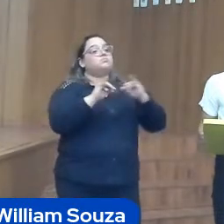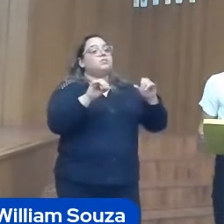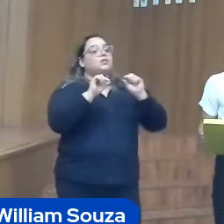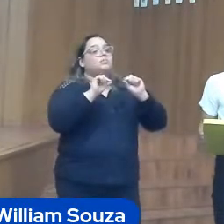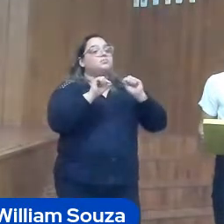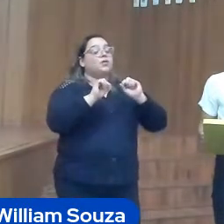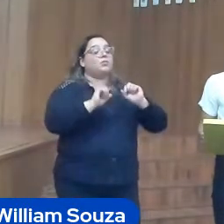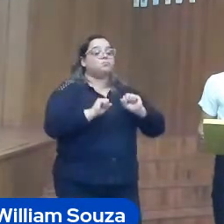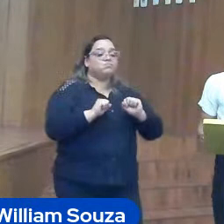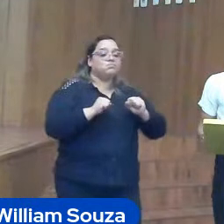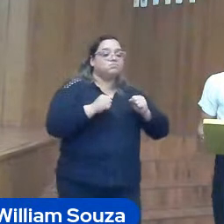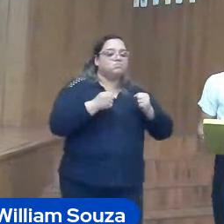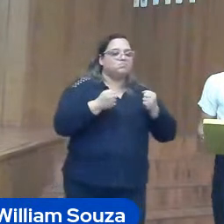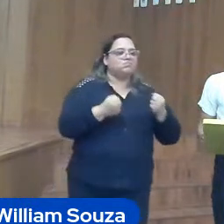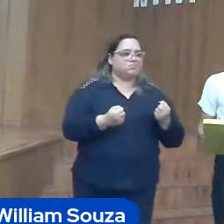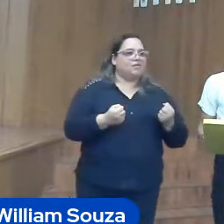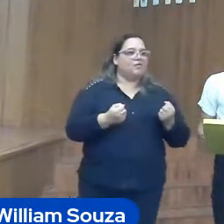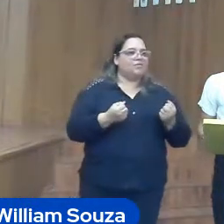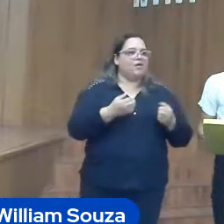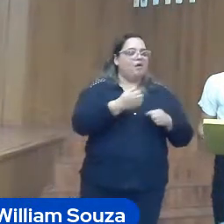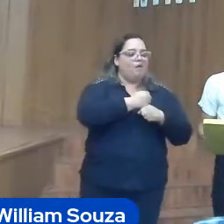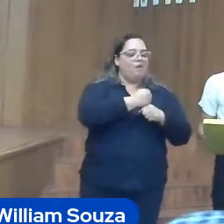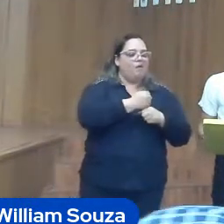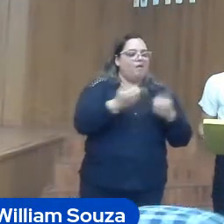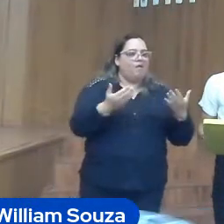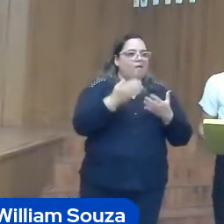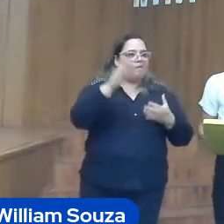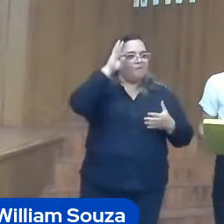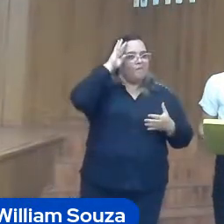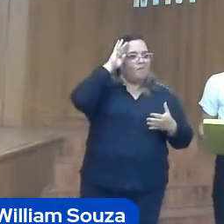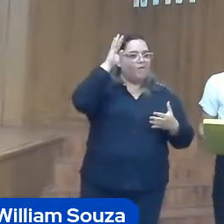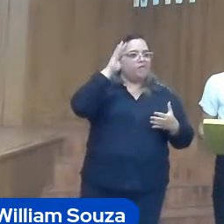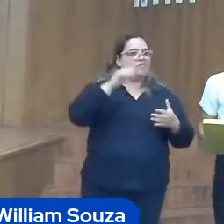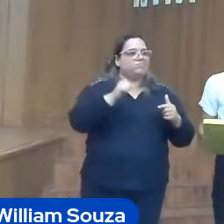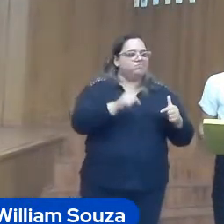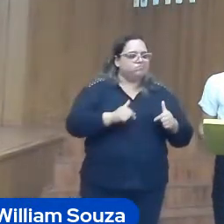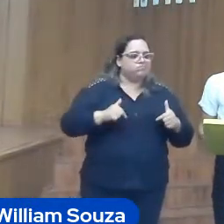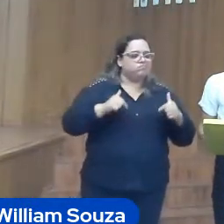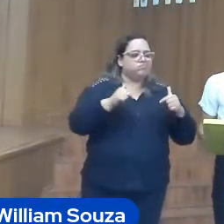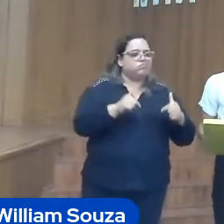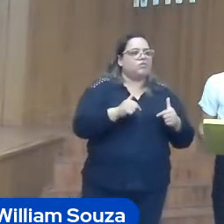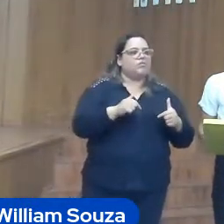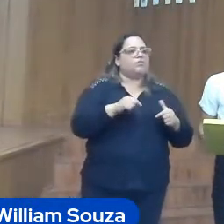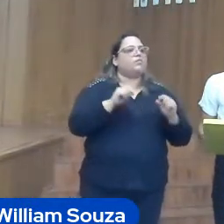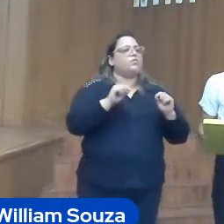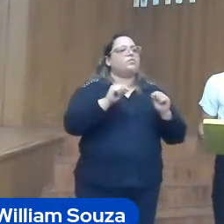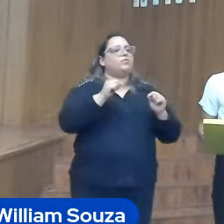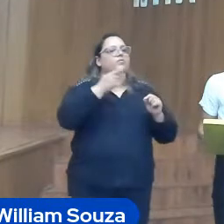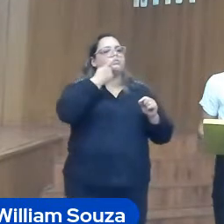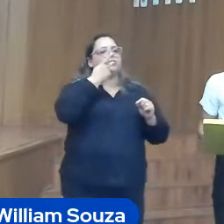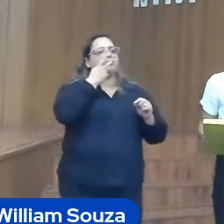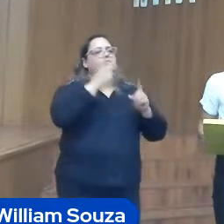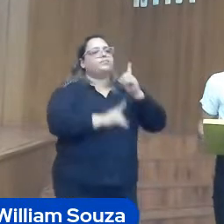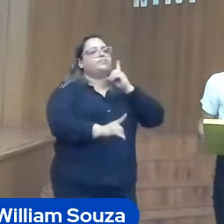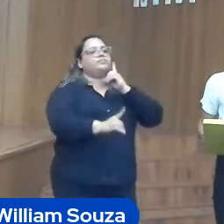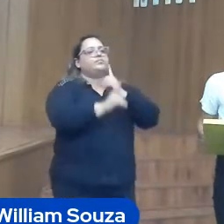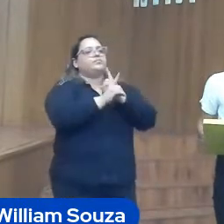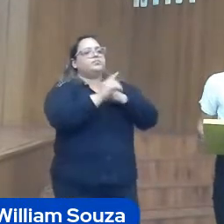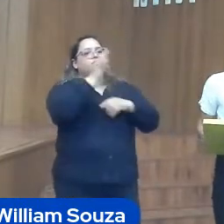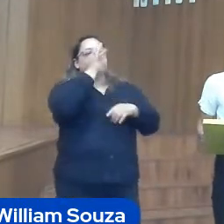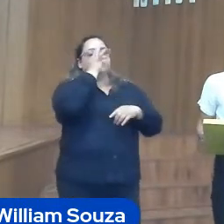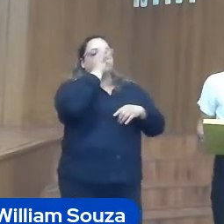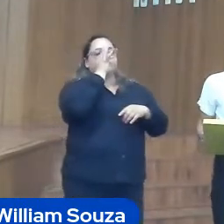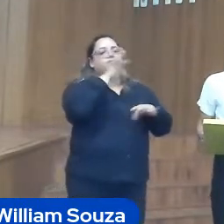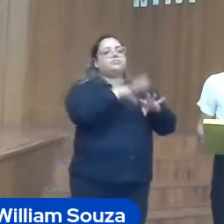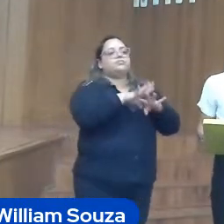ano, principalmente, nós demonstramos essa força em nossos eventos, e o que falar do Encontro Cajazeirense de Matemática, que já